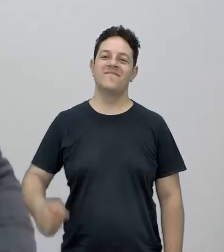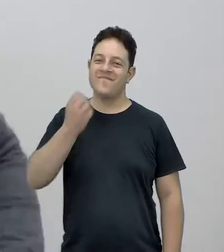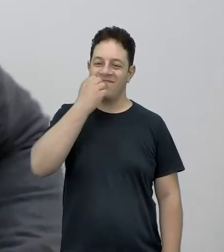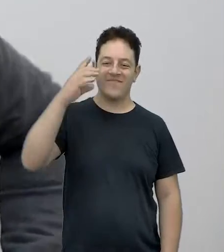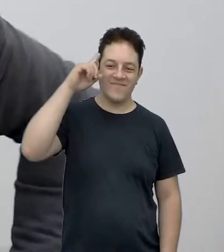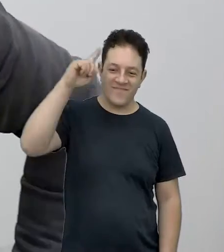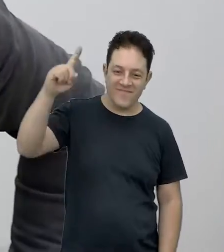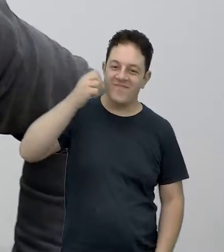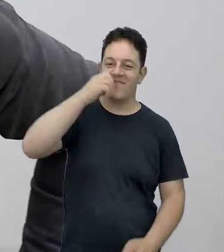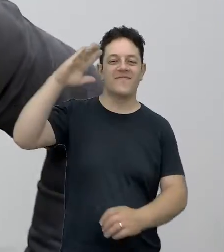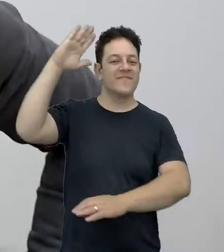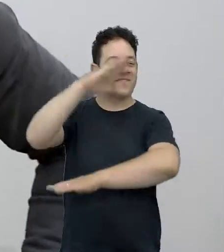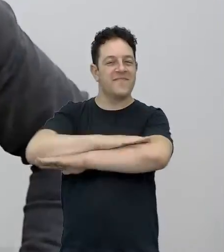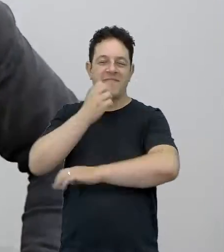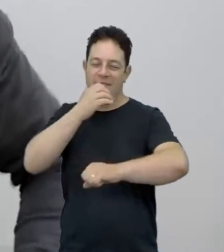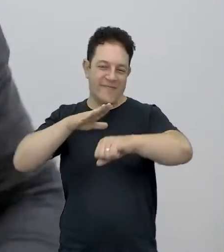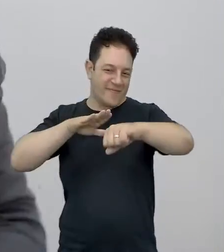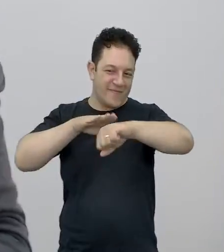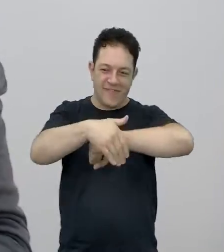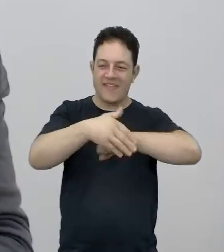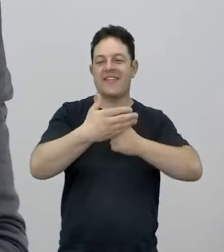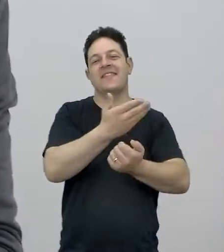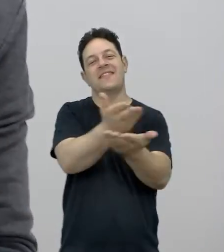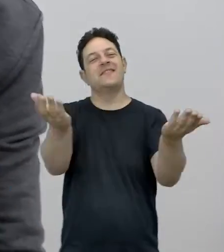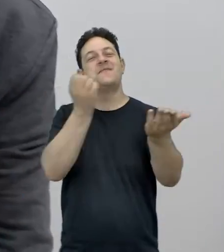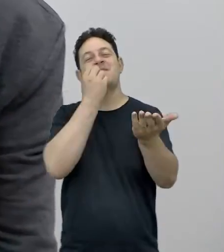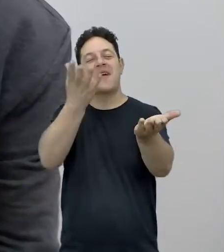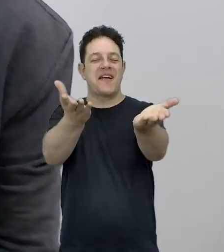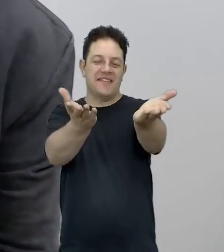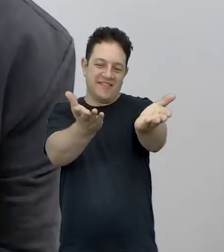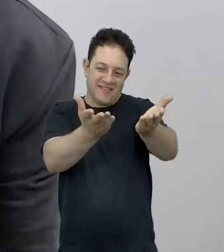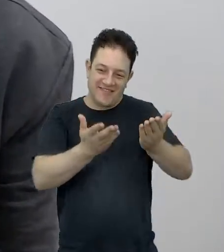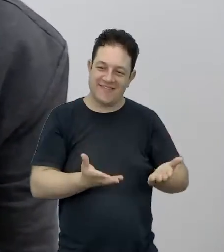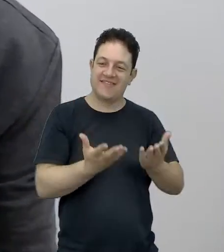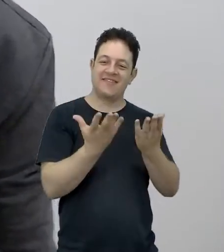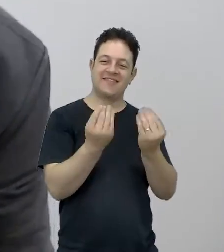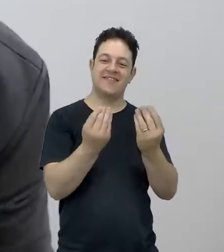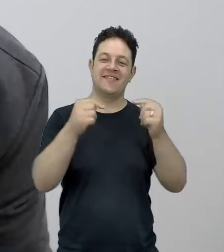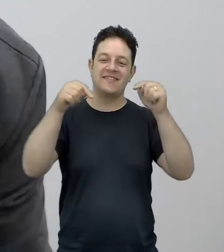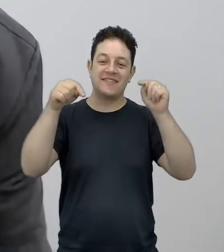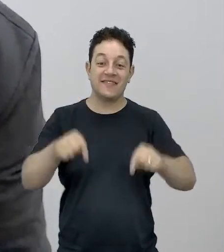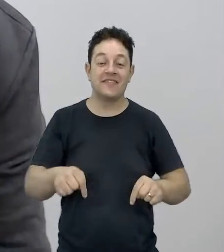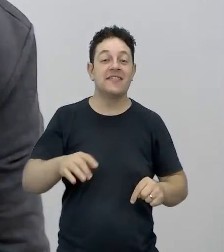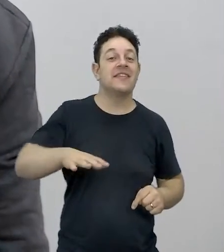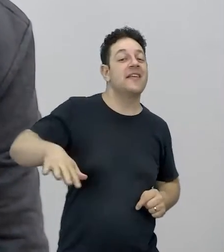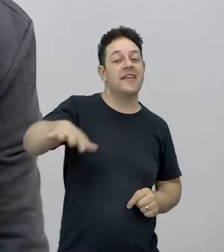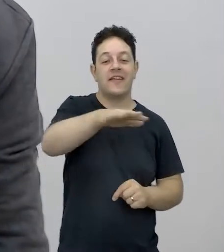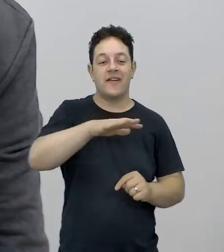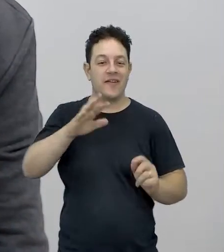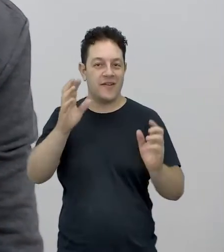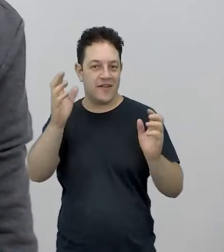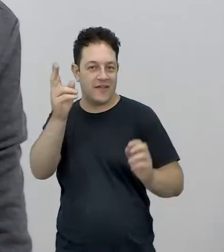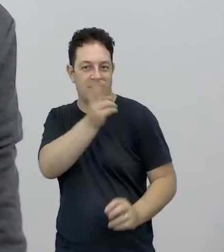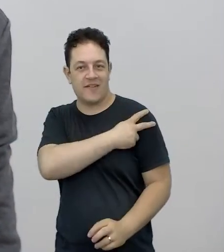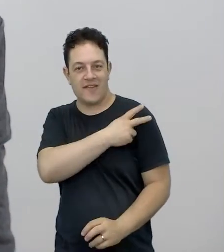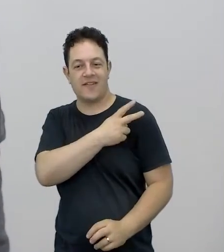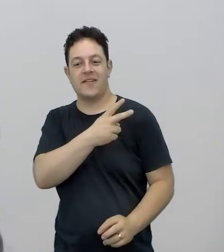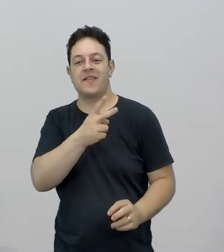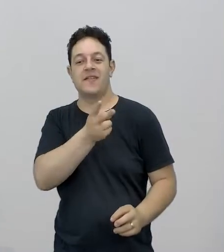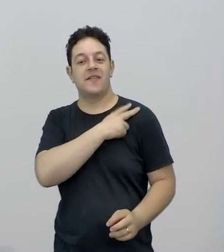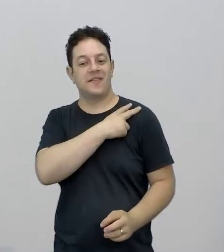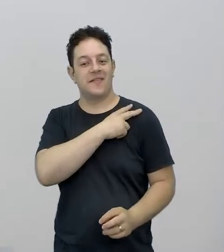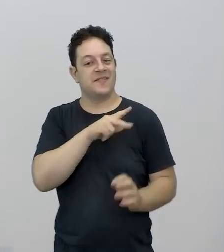Bom dia, boa tarde, boa noite, sejam todos muito bem-vindos. Galerona do segundo ano